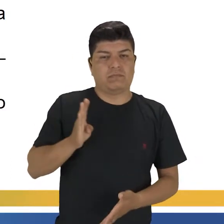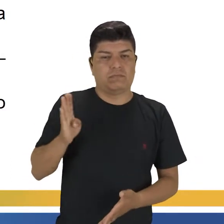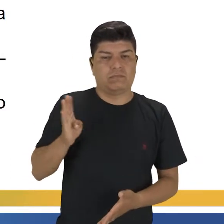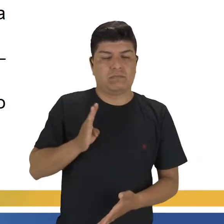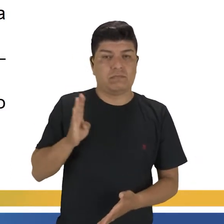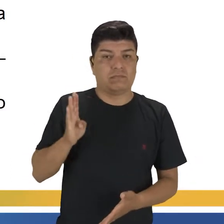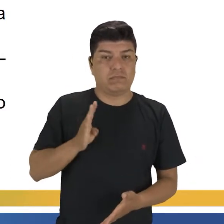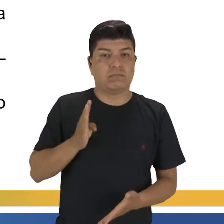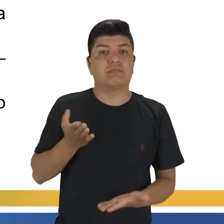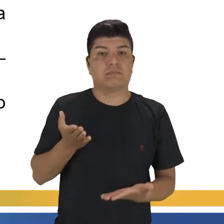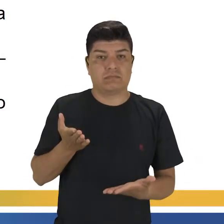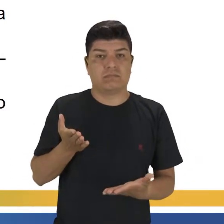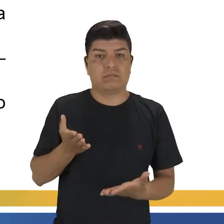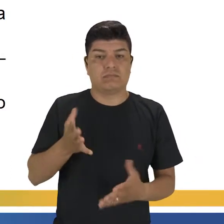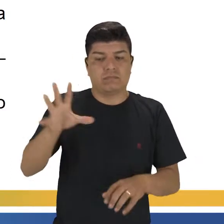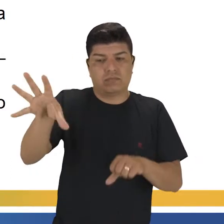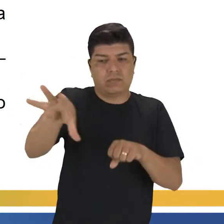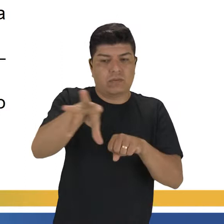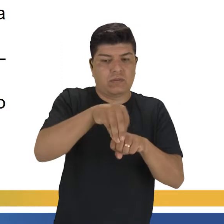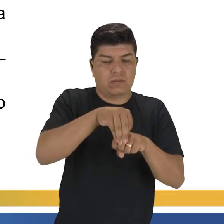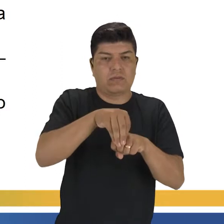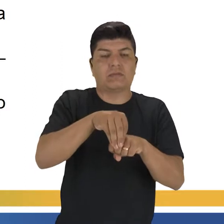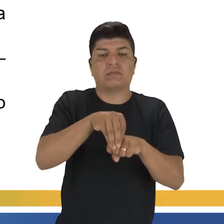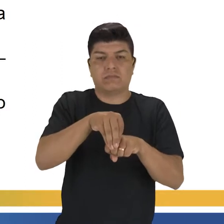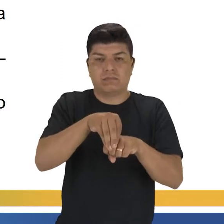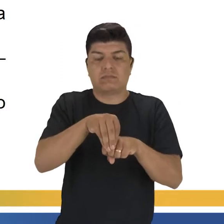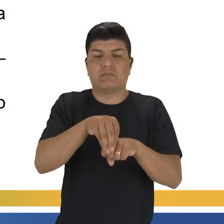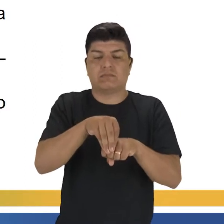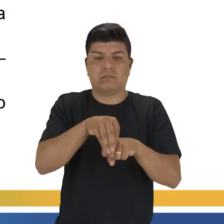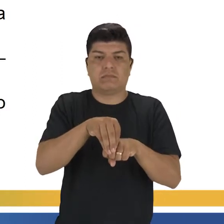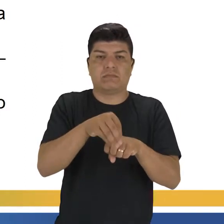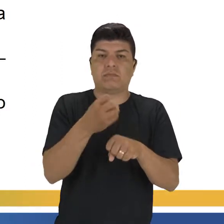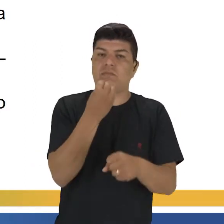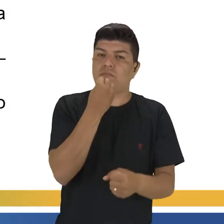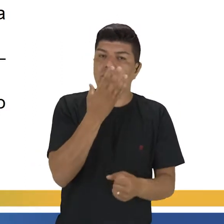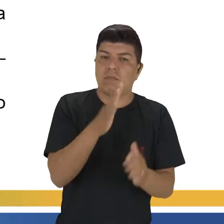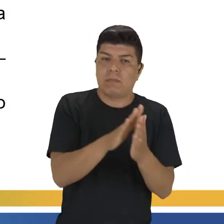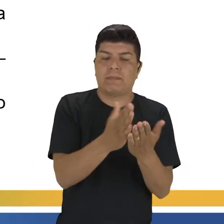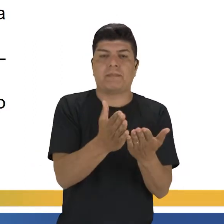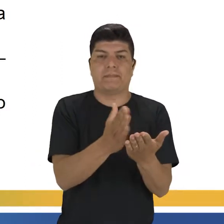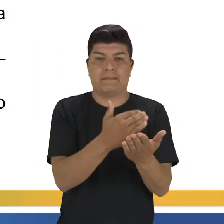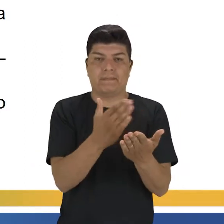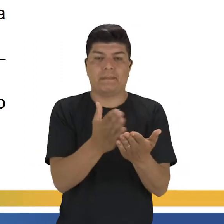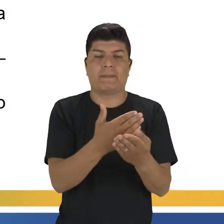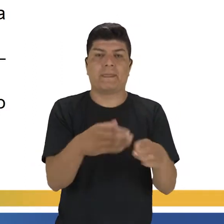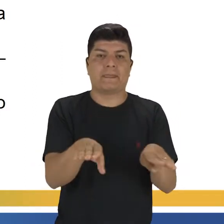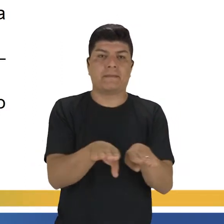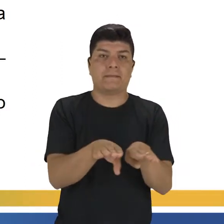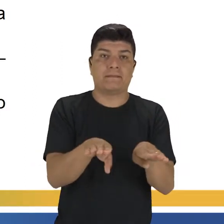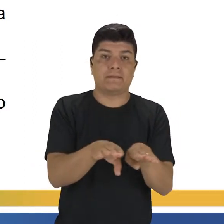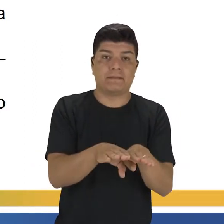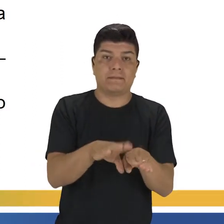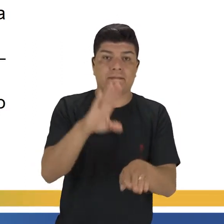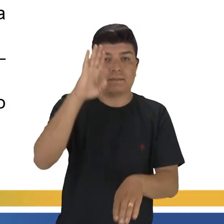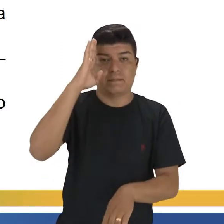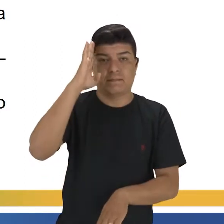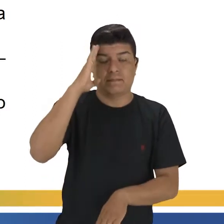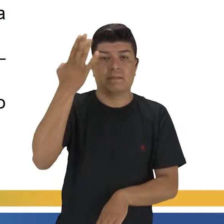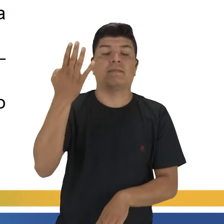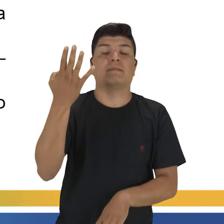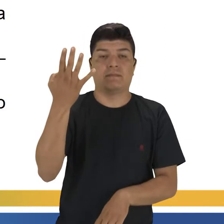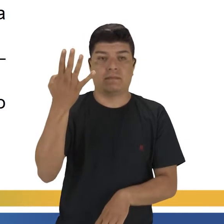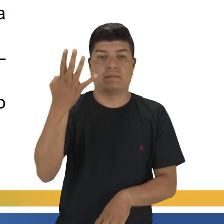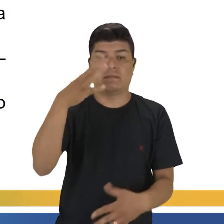estava ávida pelo conhecimento, por bons livros, por boas obras, e a descoberta de